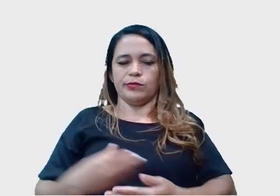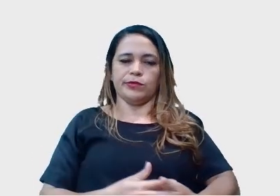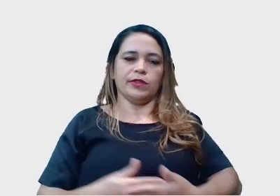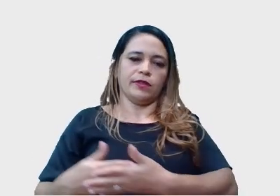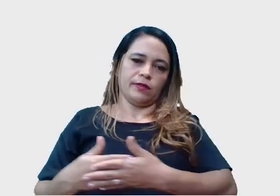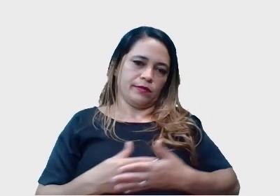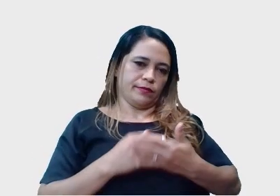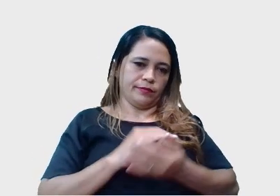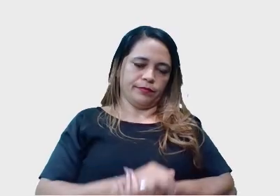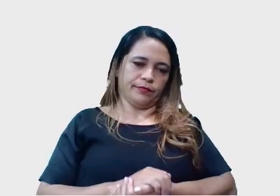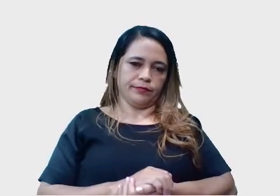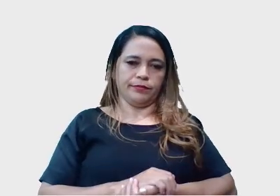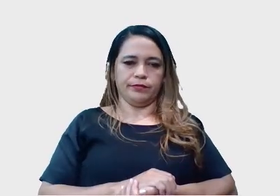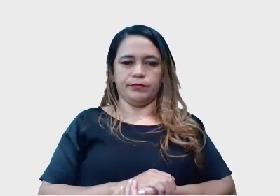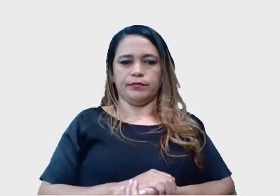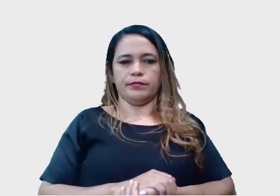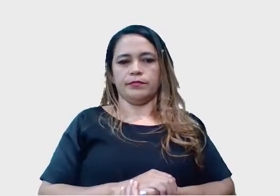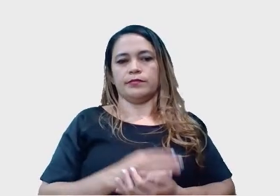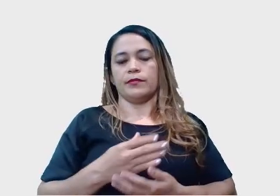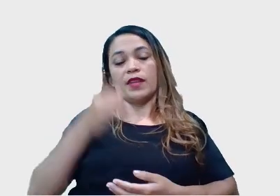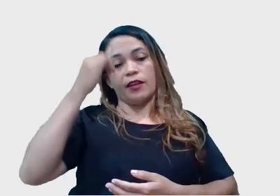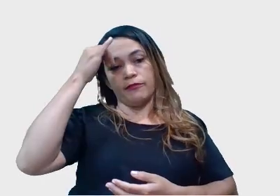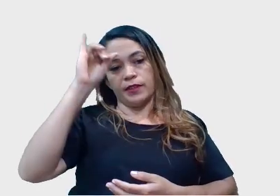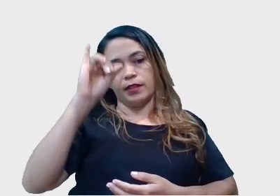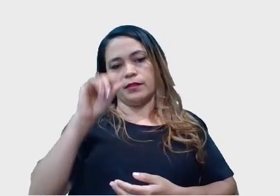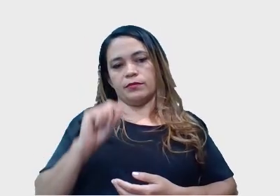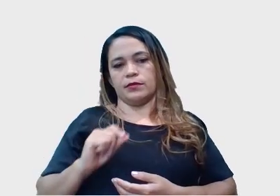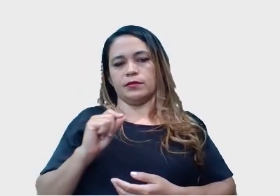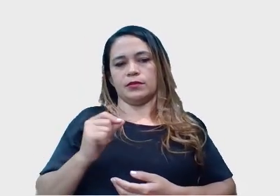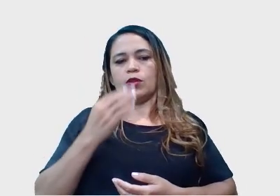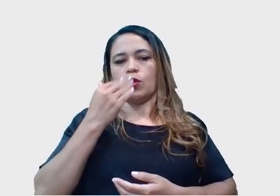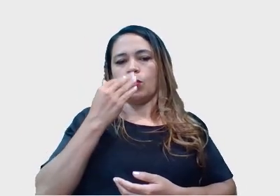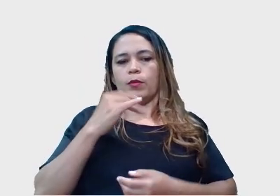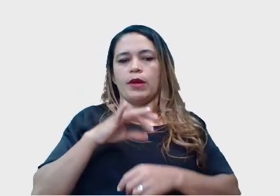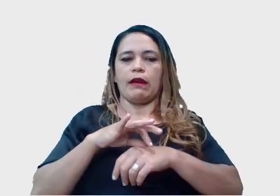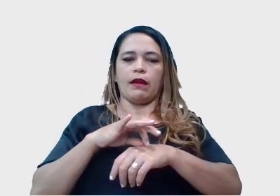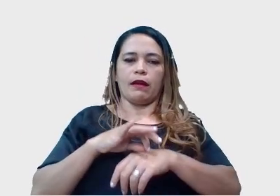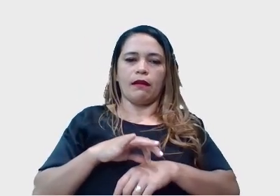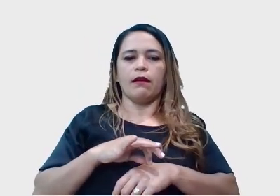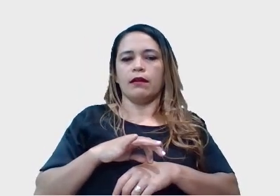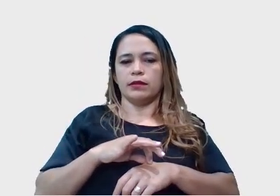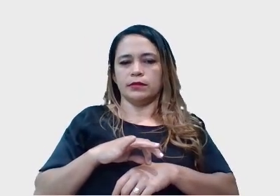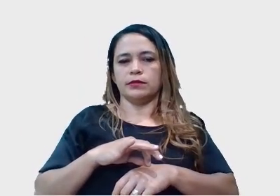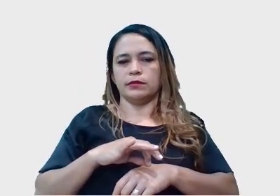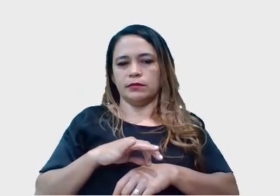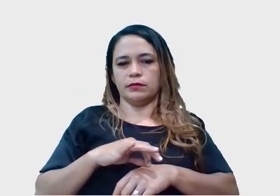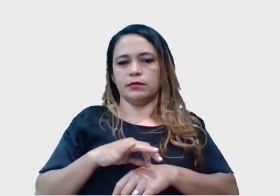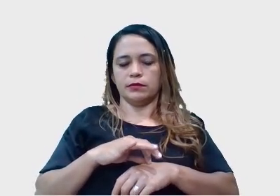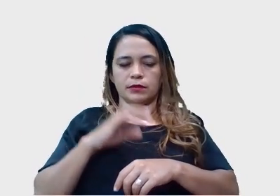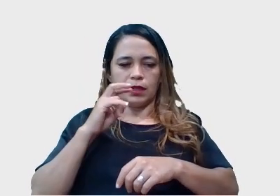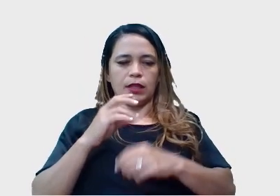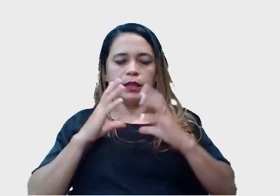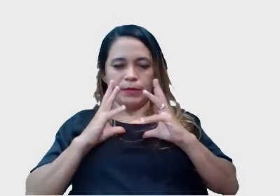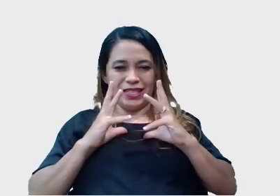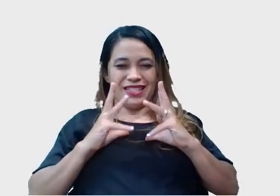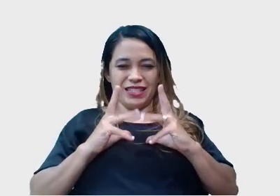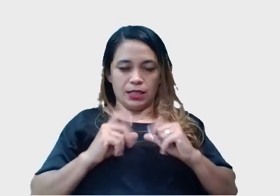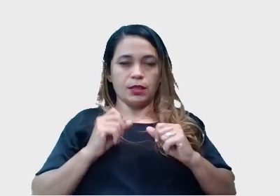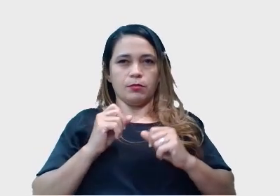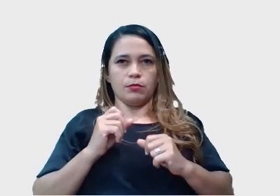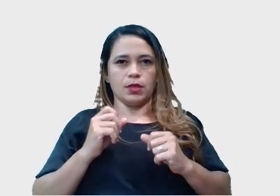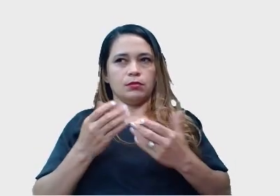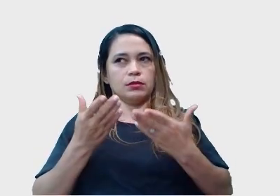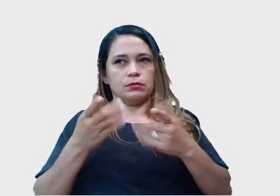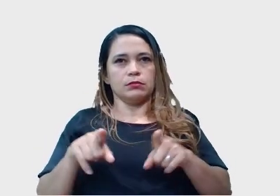a gestação, tá bom? A prevenção é comer carne, comer alimentos que sejam inspecionados de qualidade e